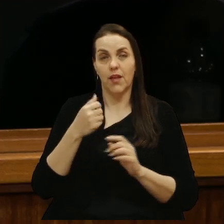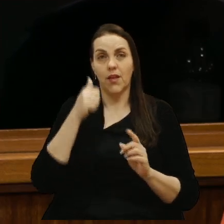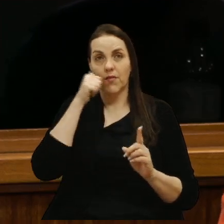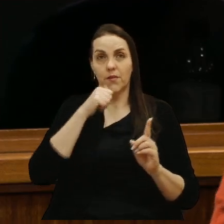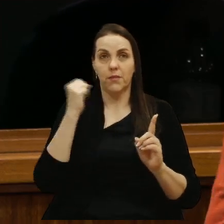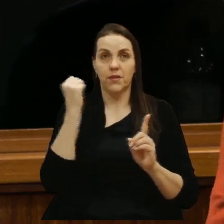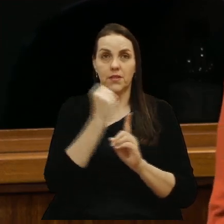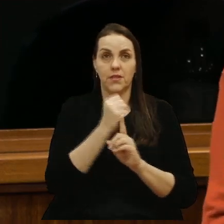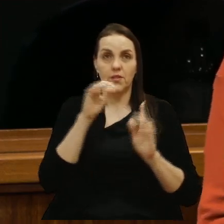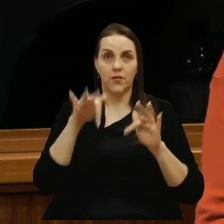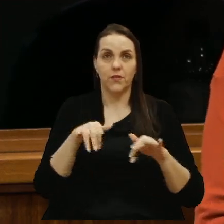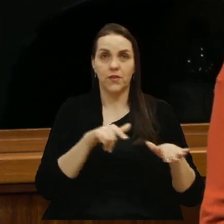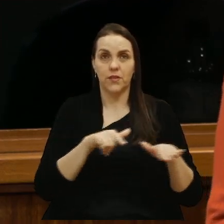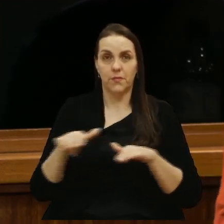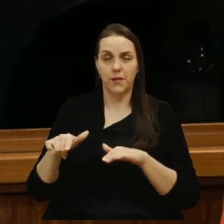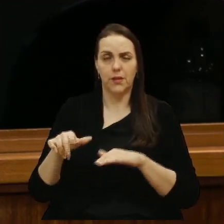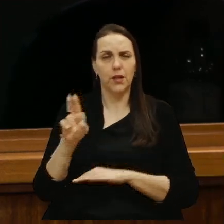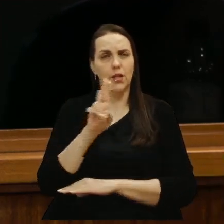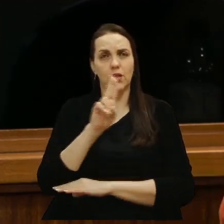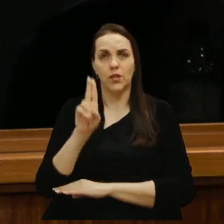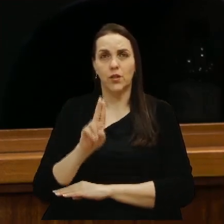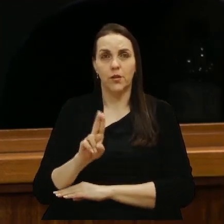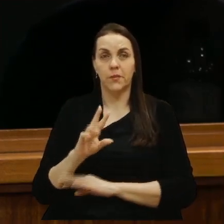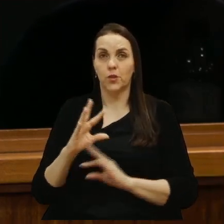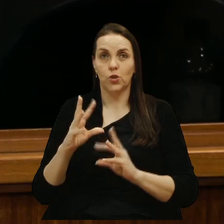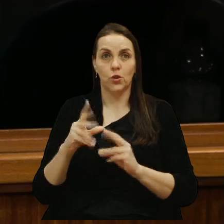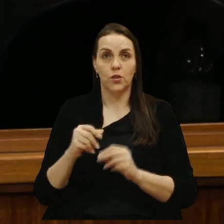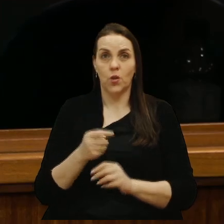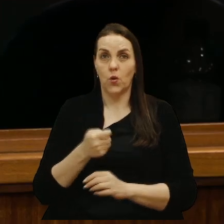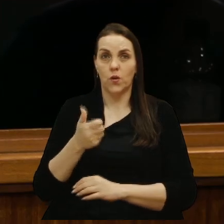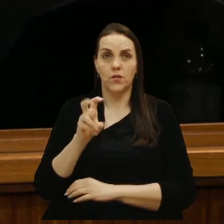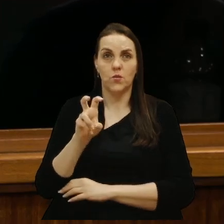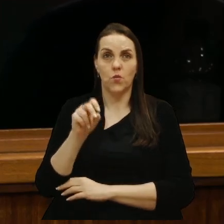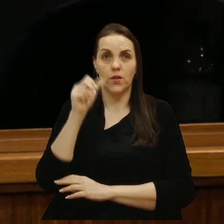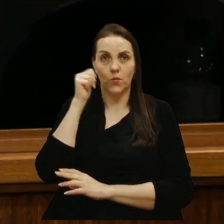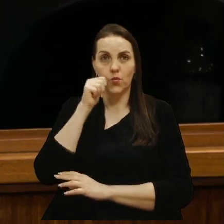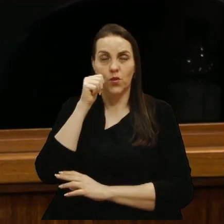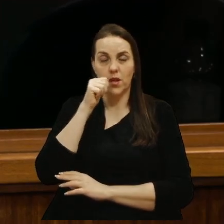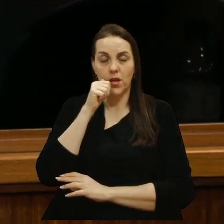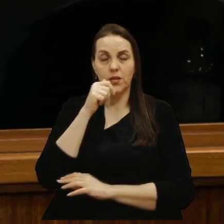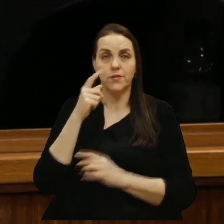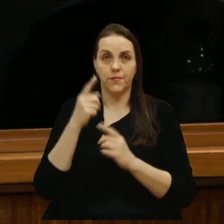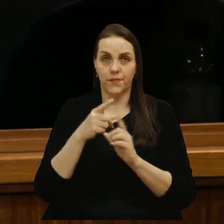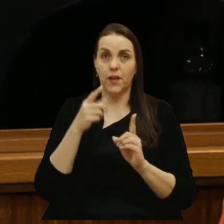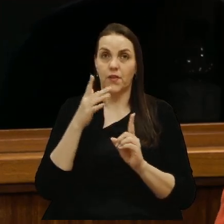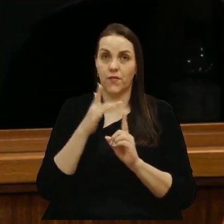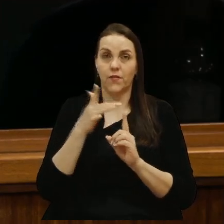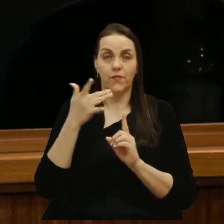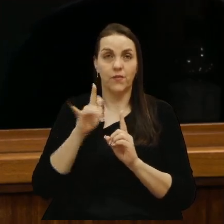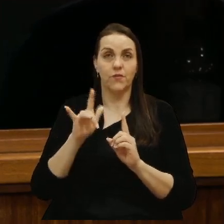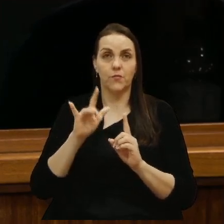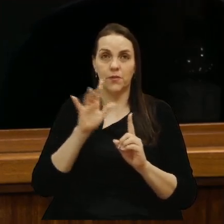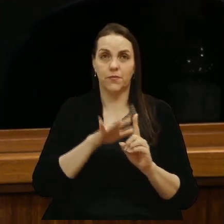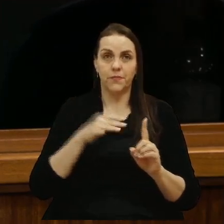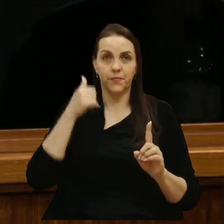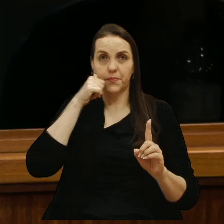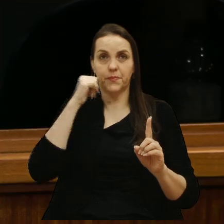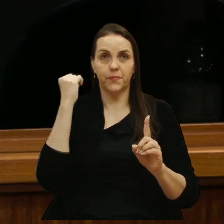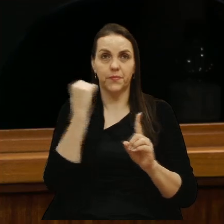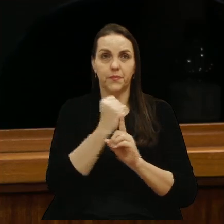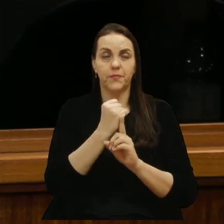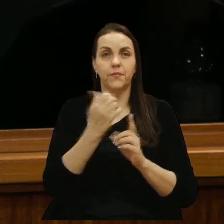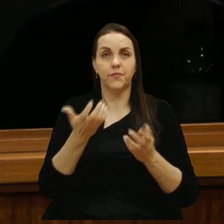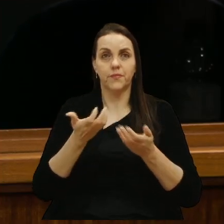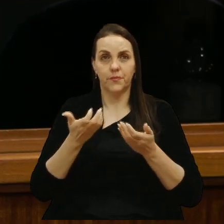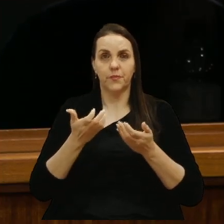final de semana, em nome de todas, quase 50 mulheres que já foram vítimas de feminicídio esse ano. Eu gostaria de fazer